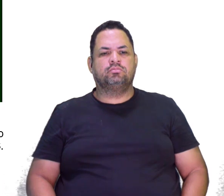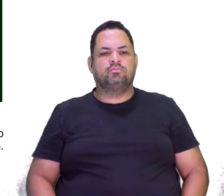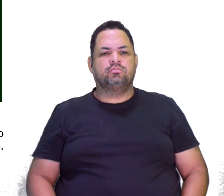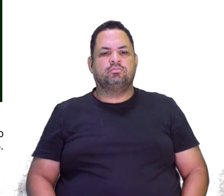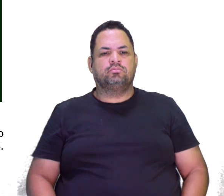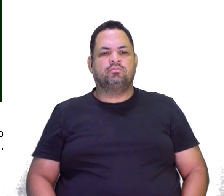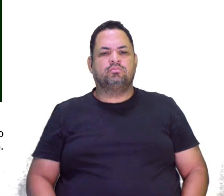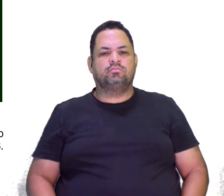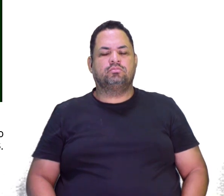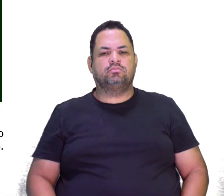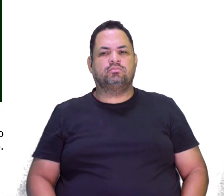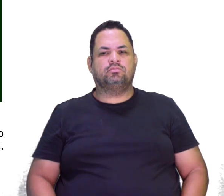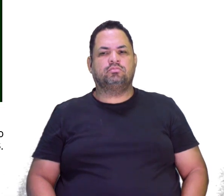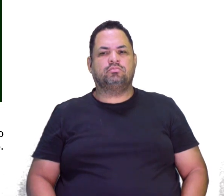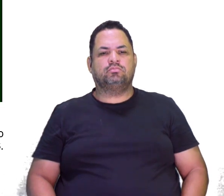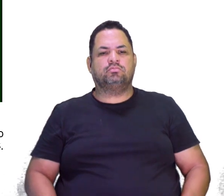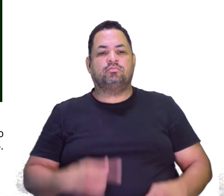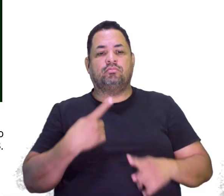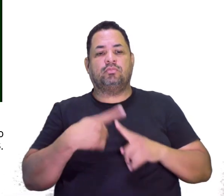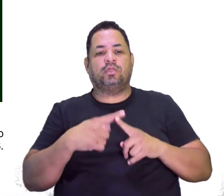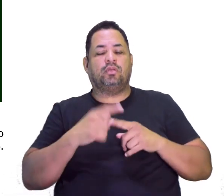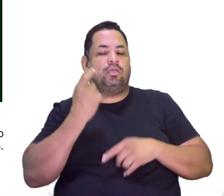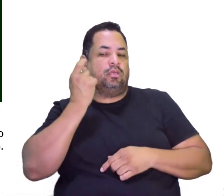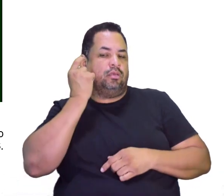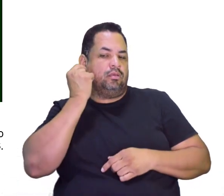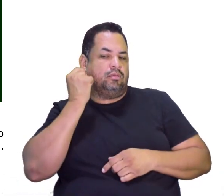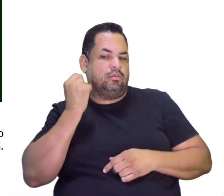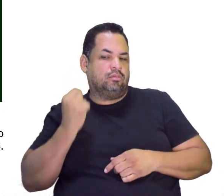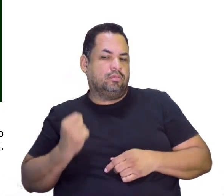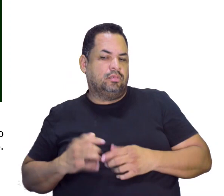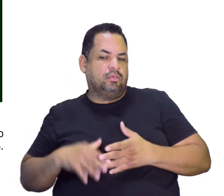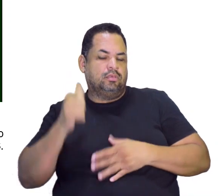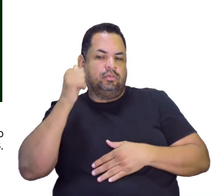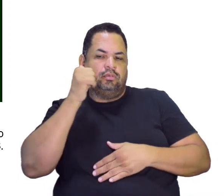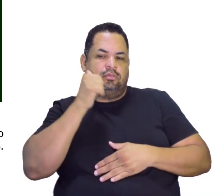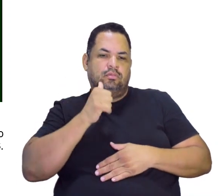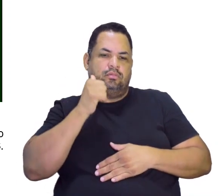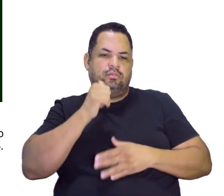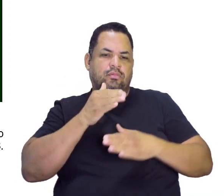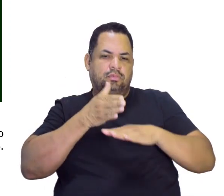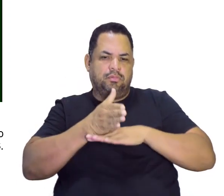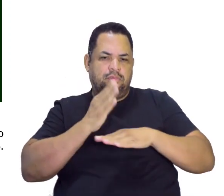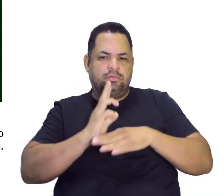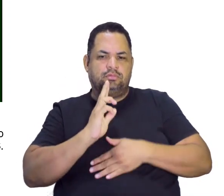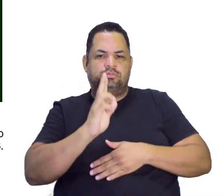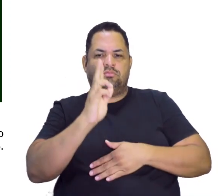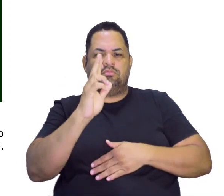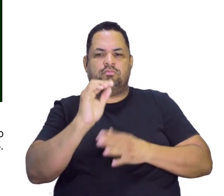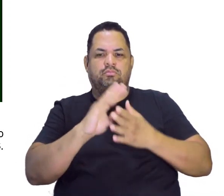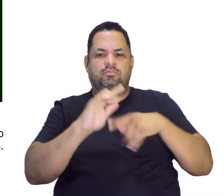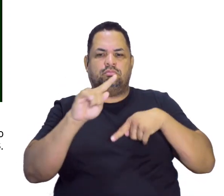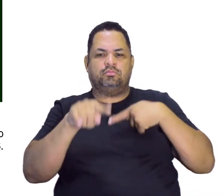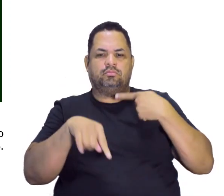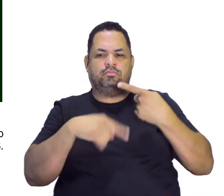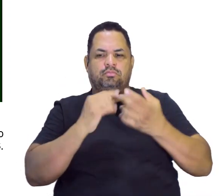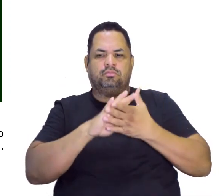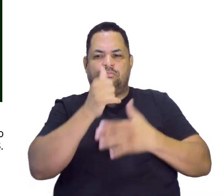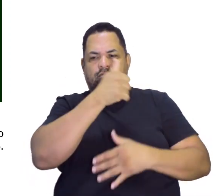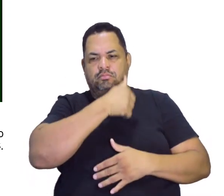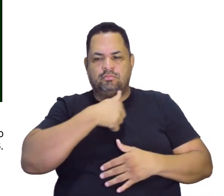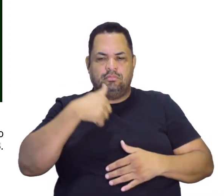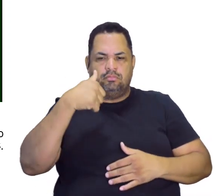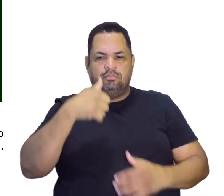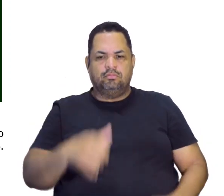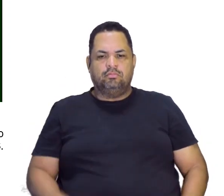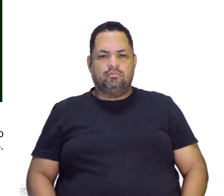ela participava ativamente de tudo é uma grande artista nós vamos ver melhor sobre ela e